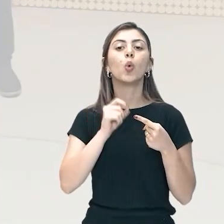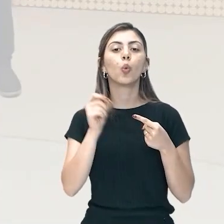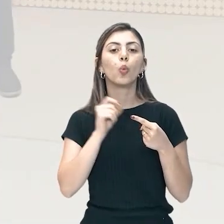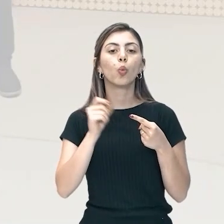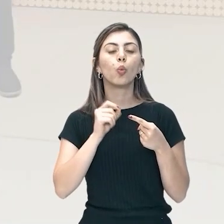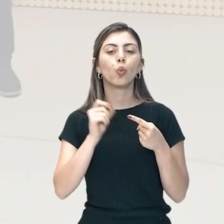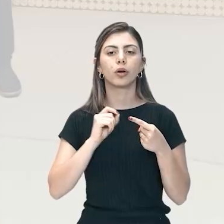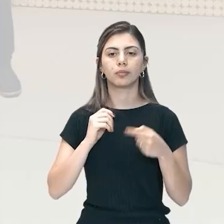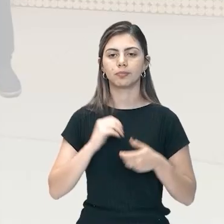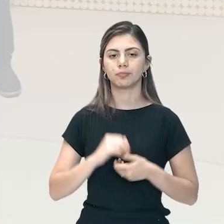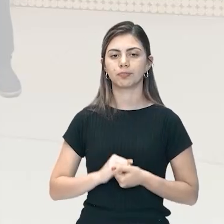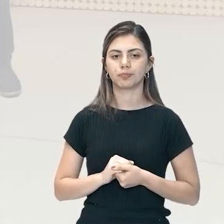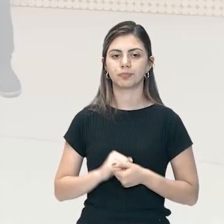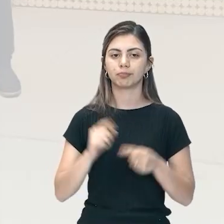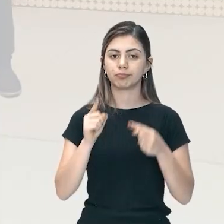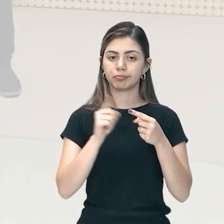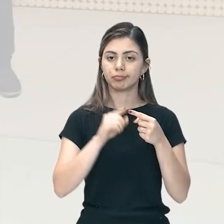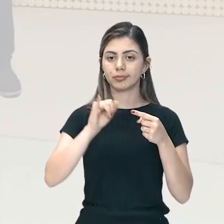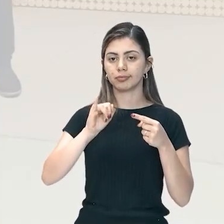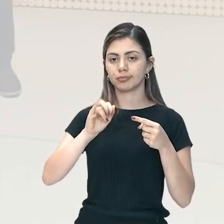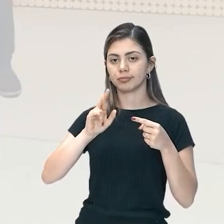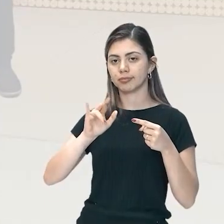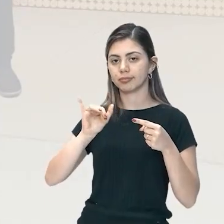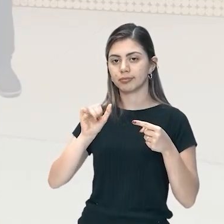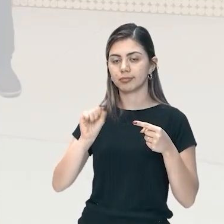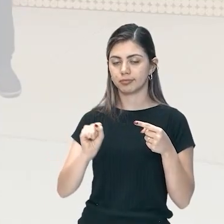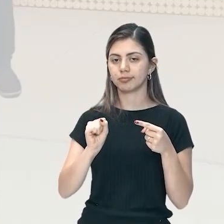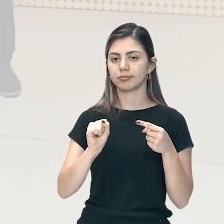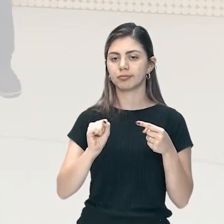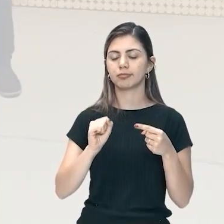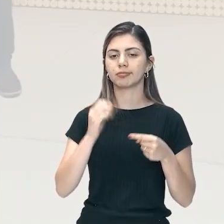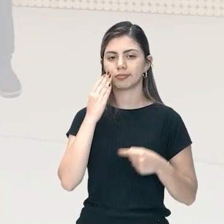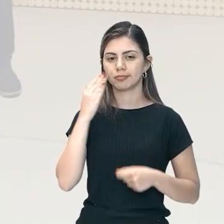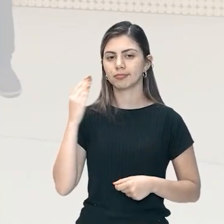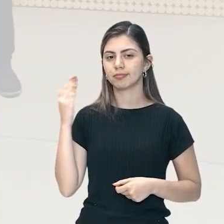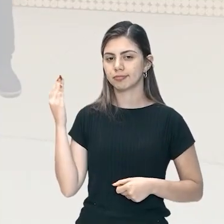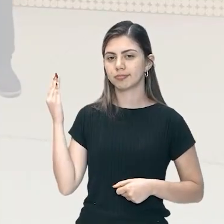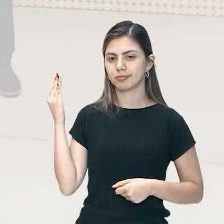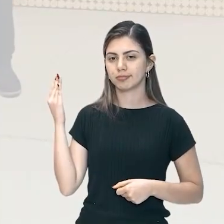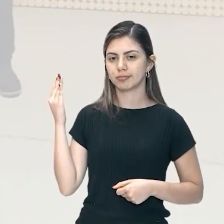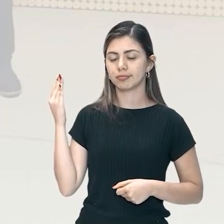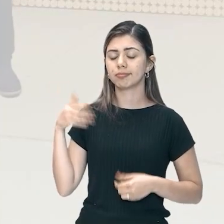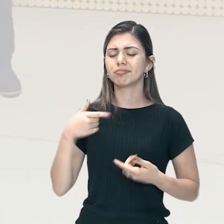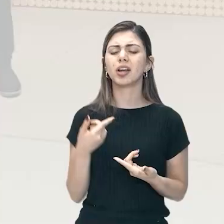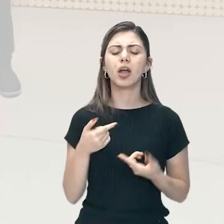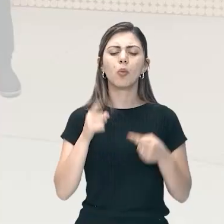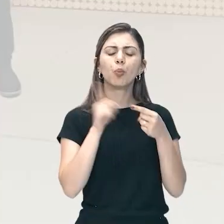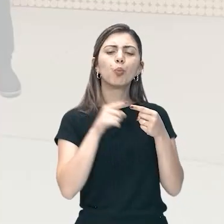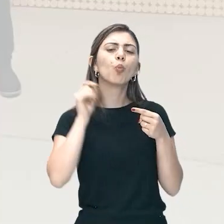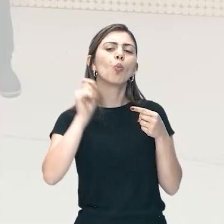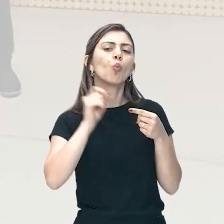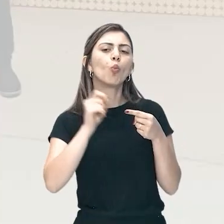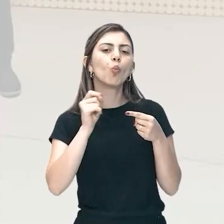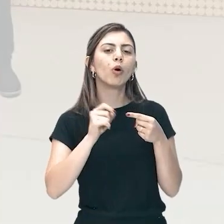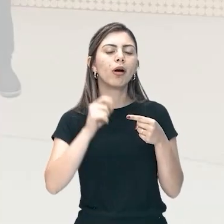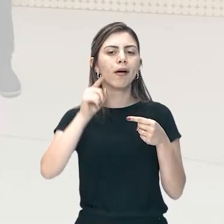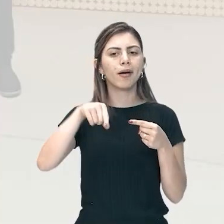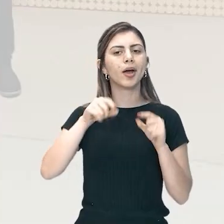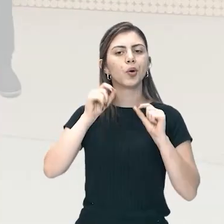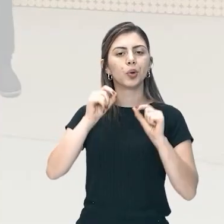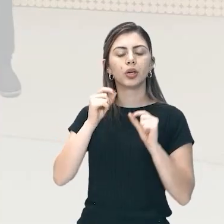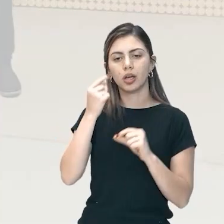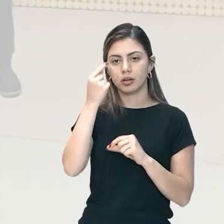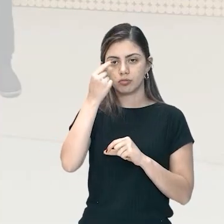humano é o seguinte, ó. Olha só, eu tenho a íris, pessoal. Pessoal, a íris é aquela parte do